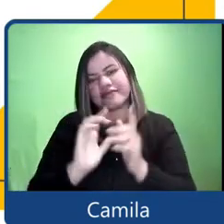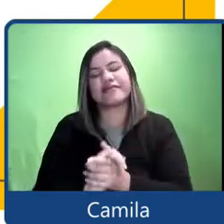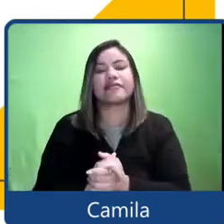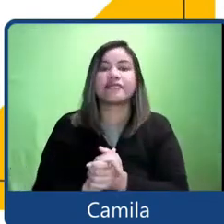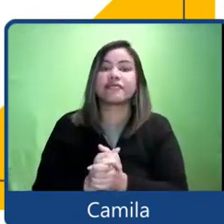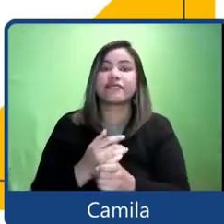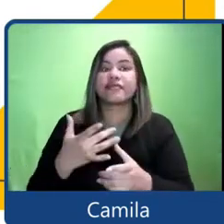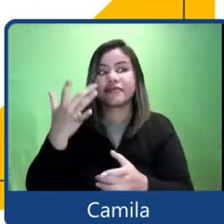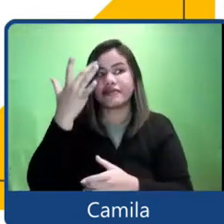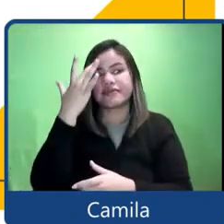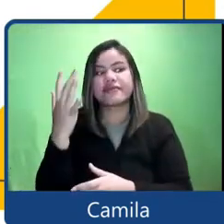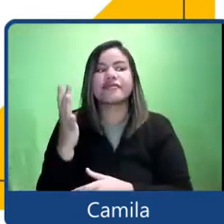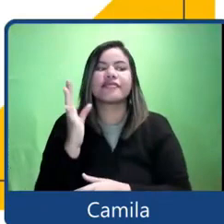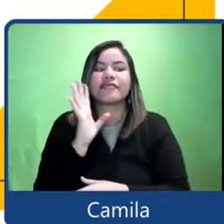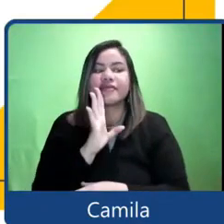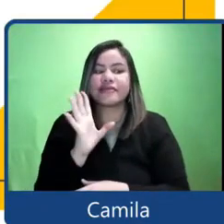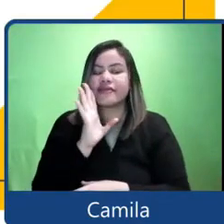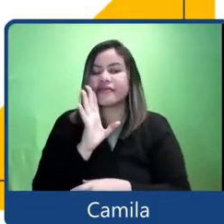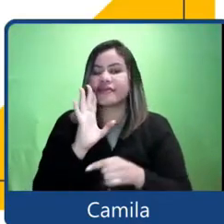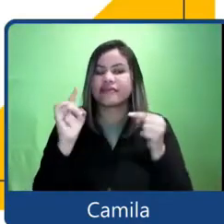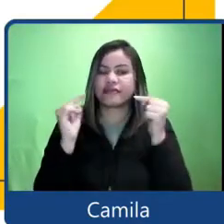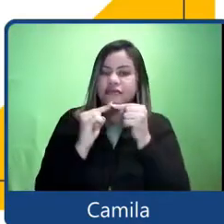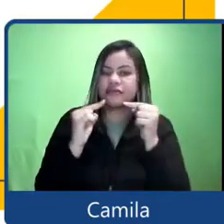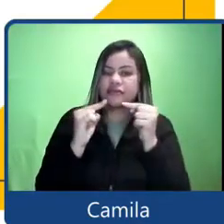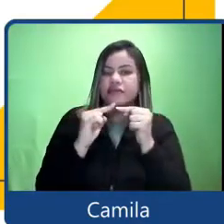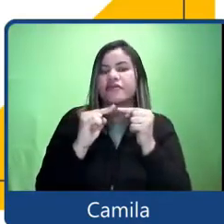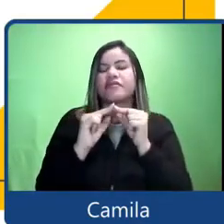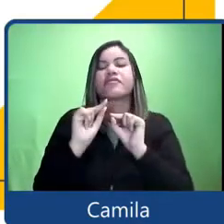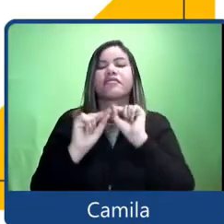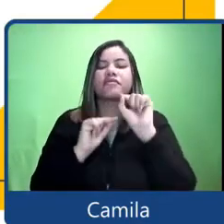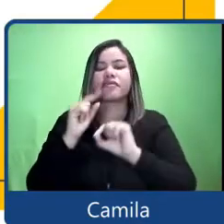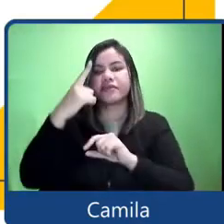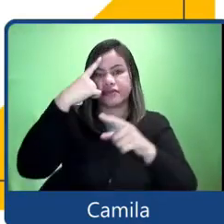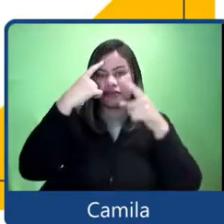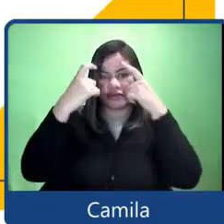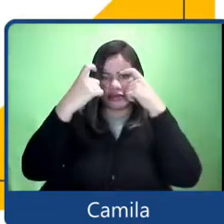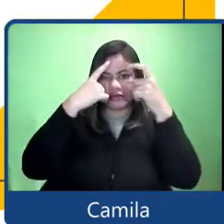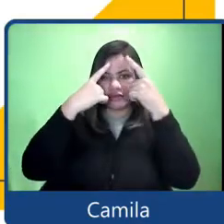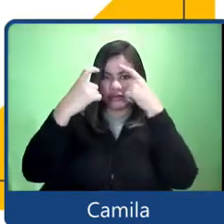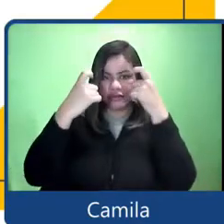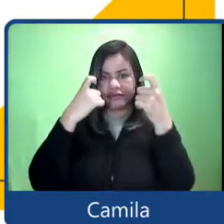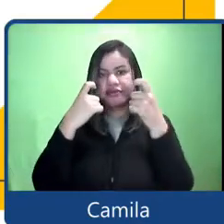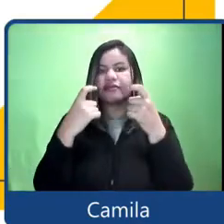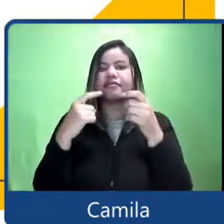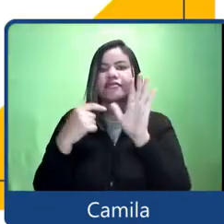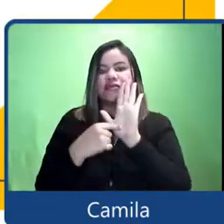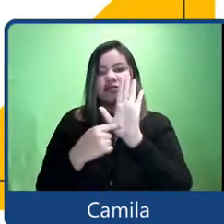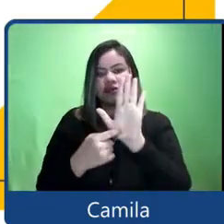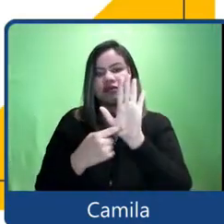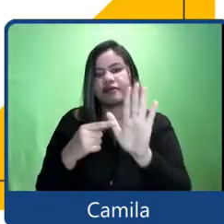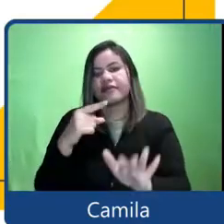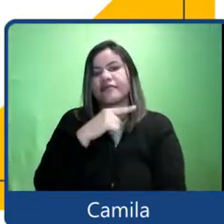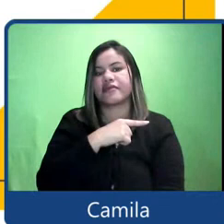bem interessante o encadeamento, né, das ideias que estão sendo apresentadas.